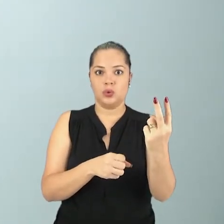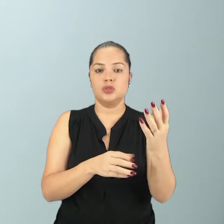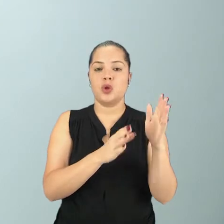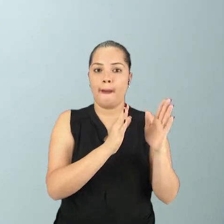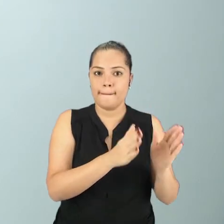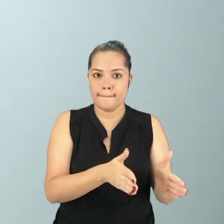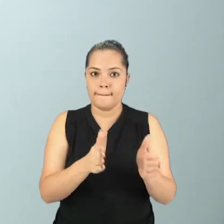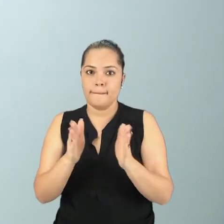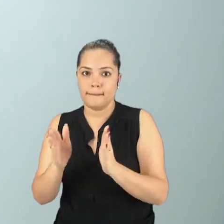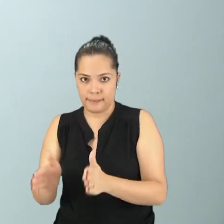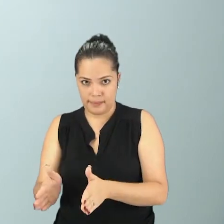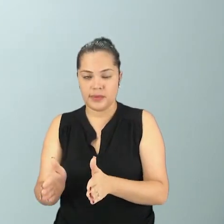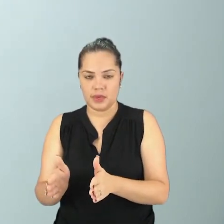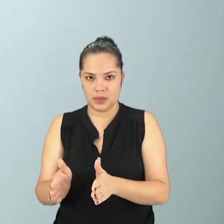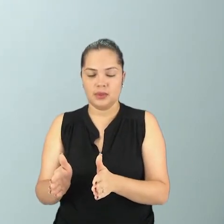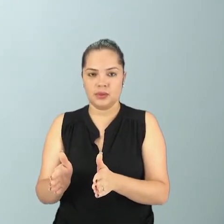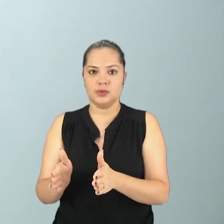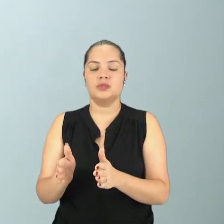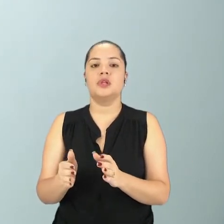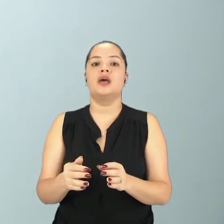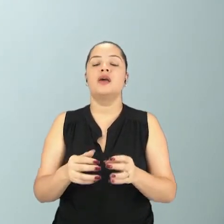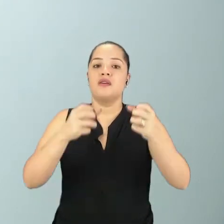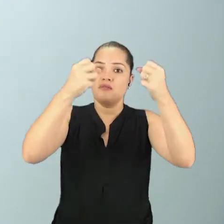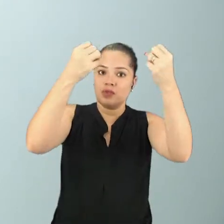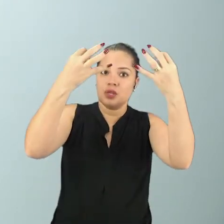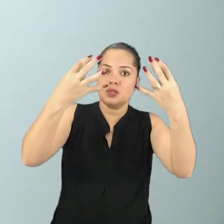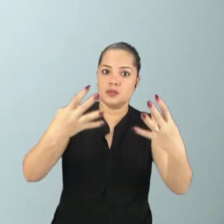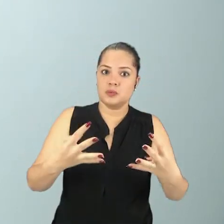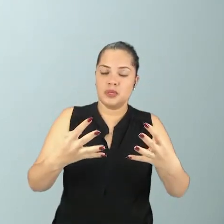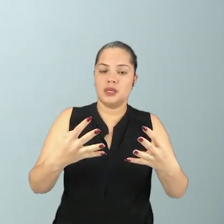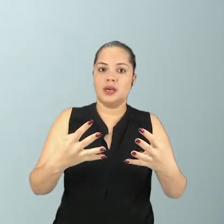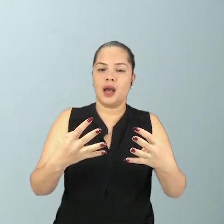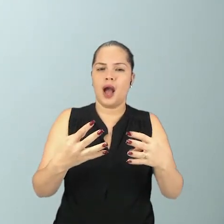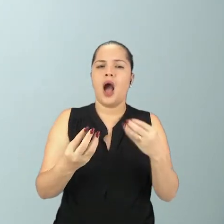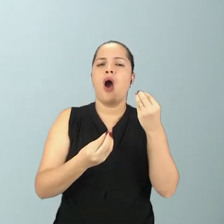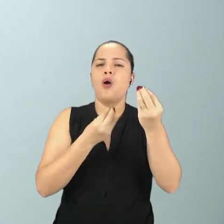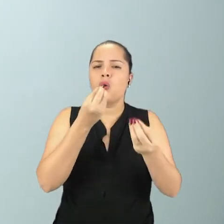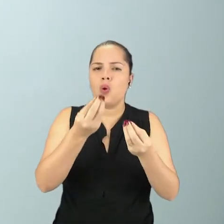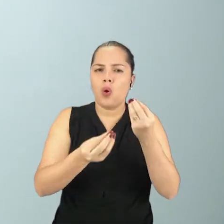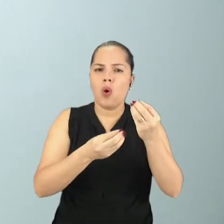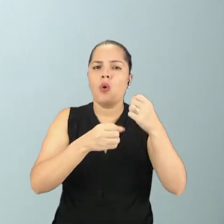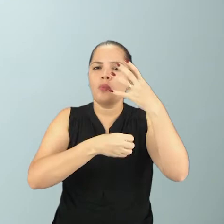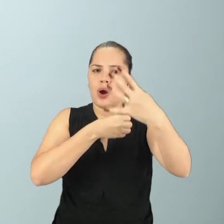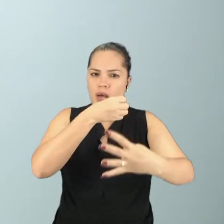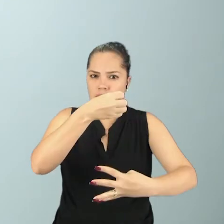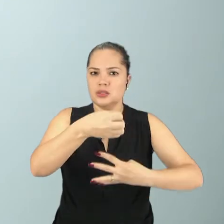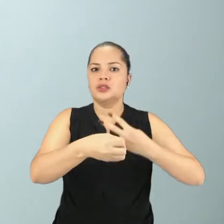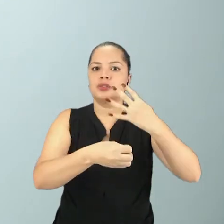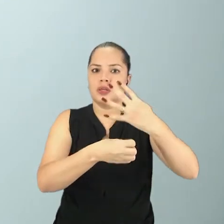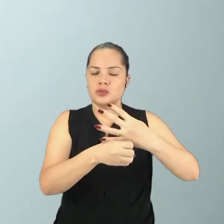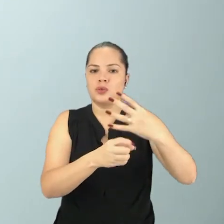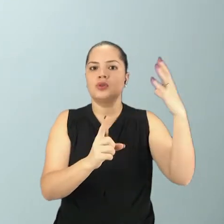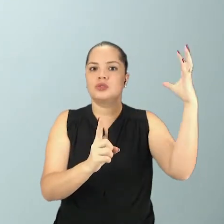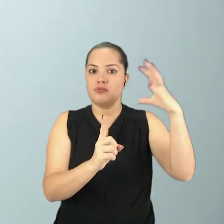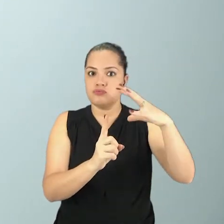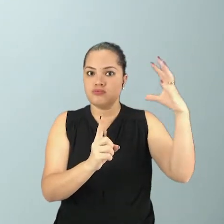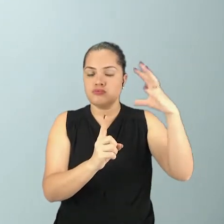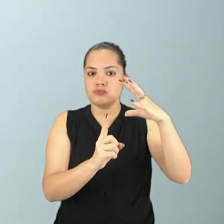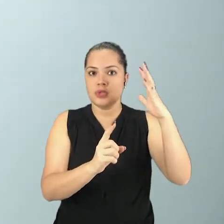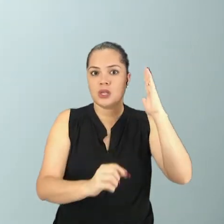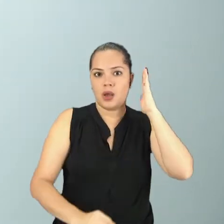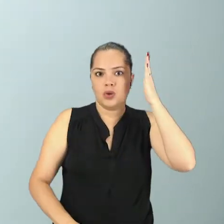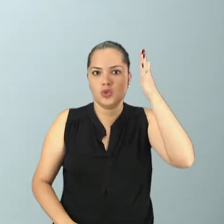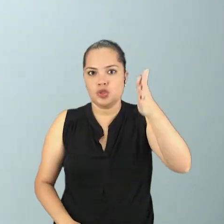né? Esses dois momentos, eles vão determinar as estações do ano, né? Que essas estações têm uma influência direta no